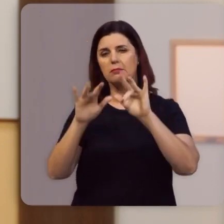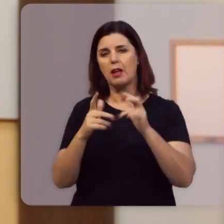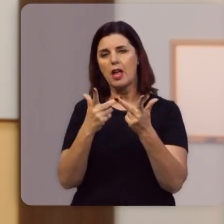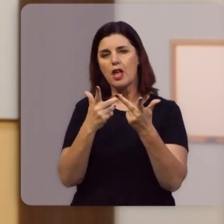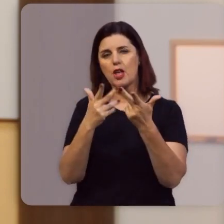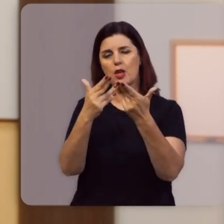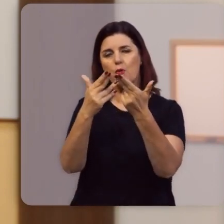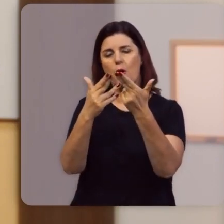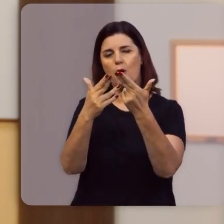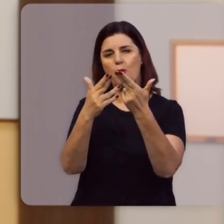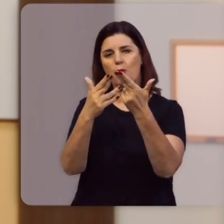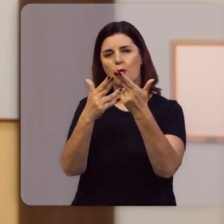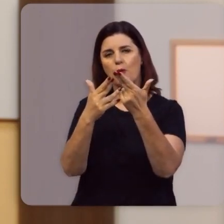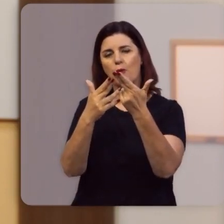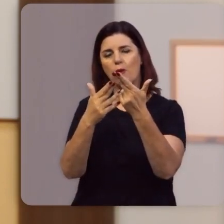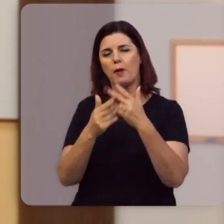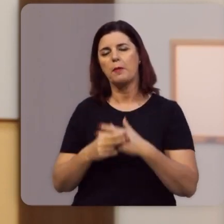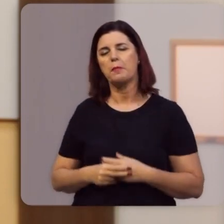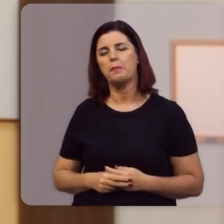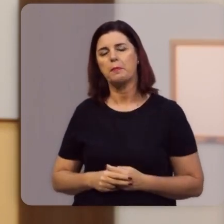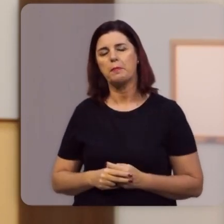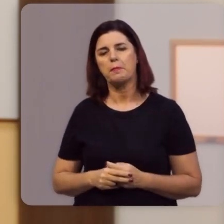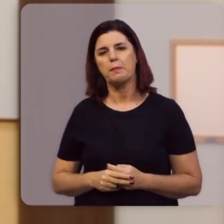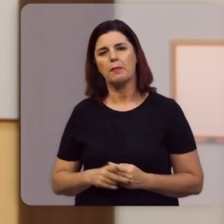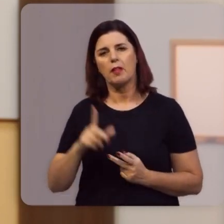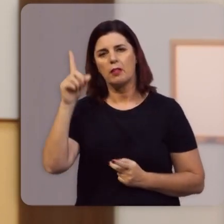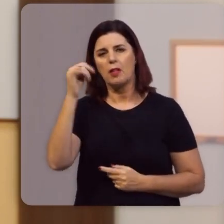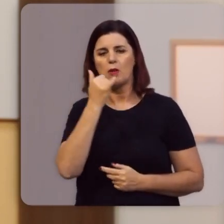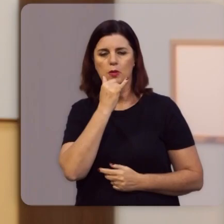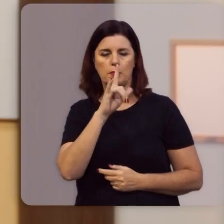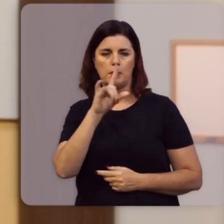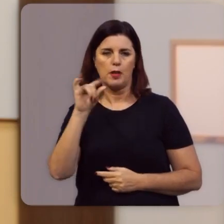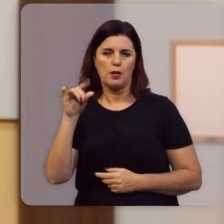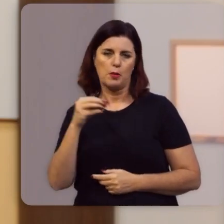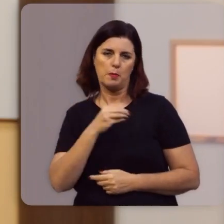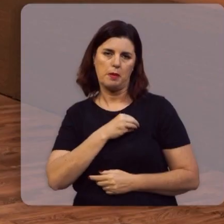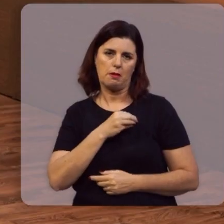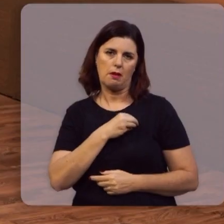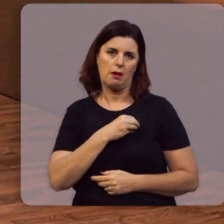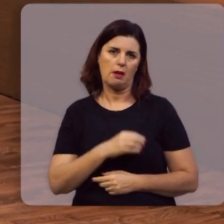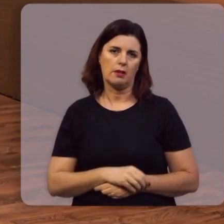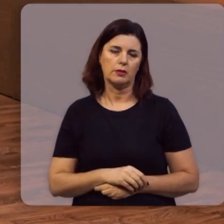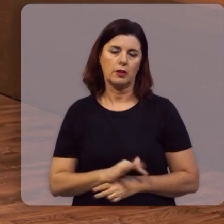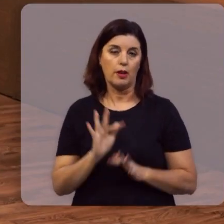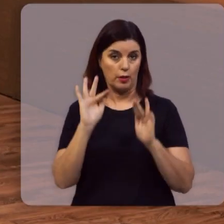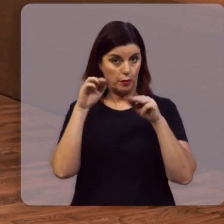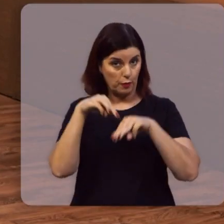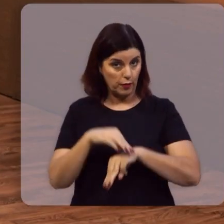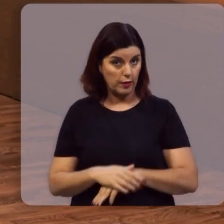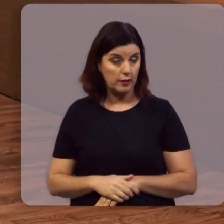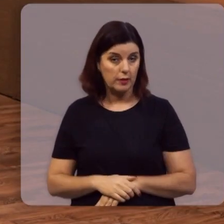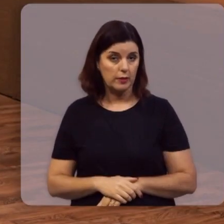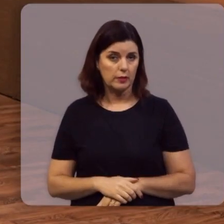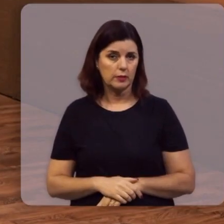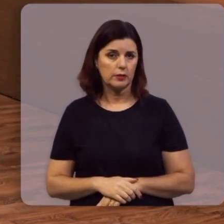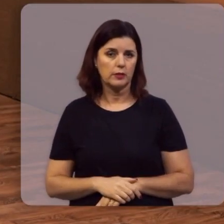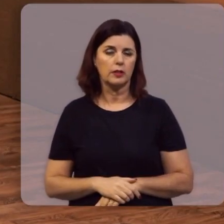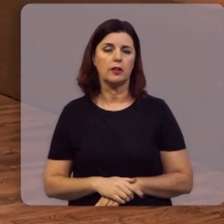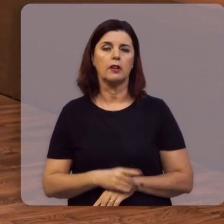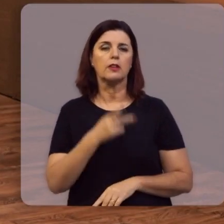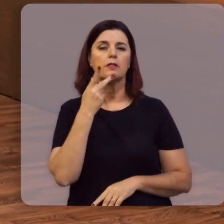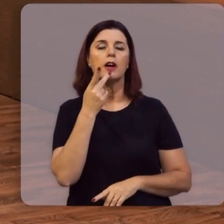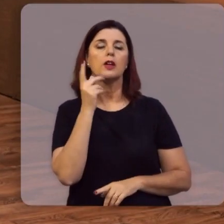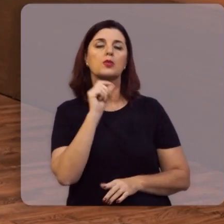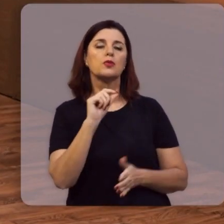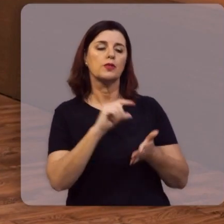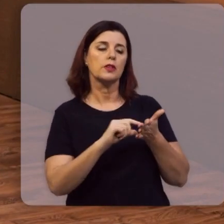branco do que a lã. Deus perdoa pecados. Mas, finalmente, o texto diz